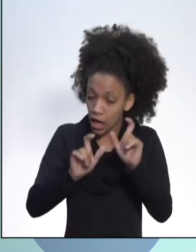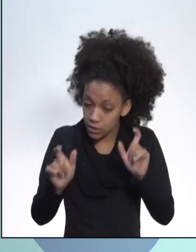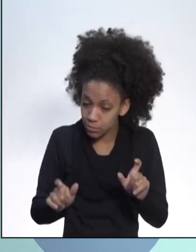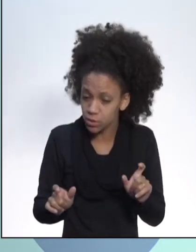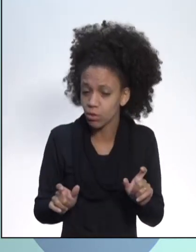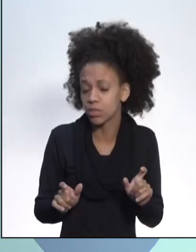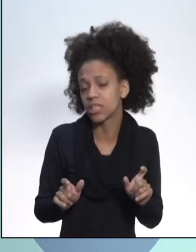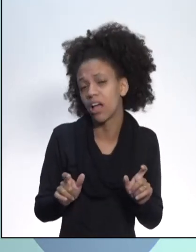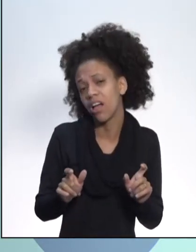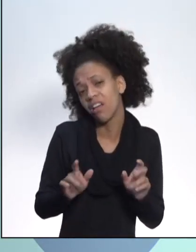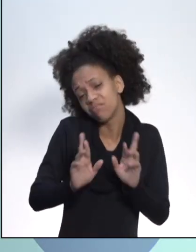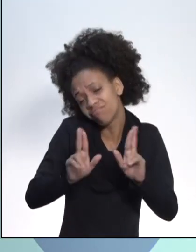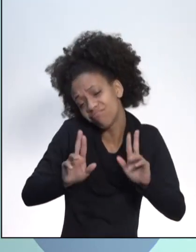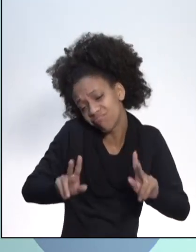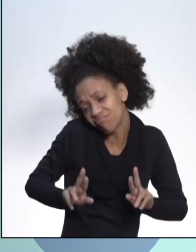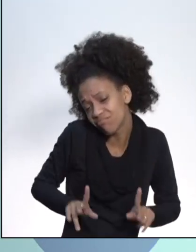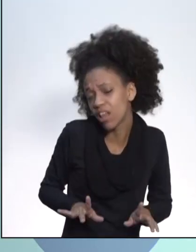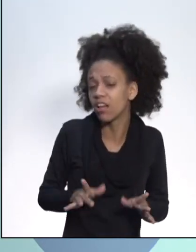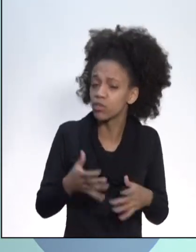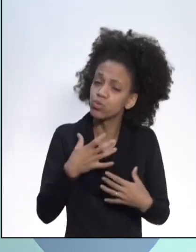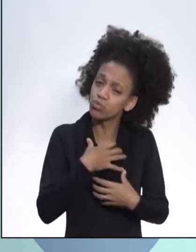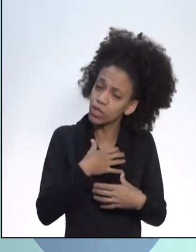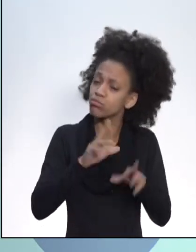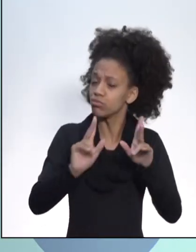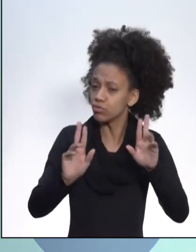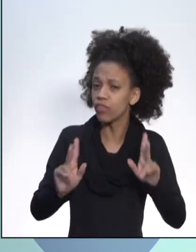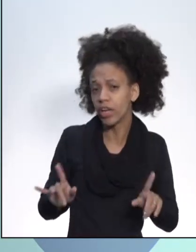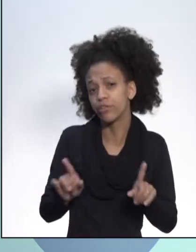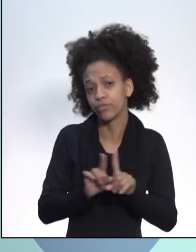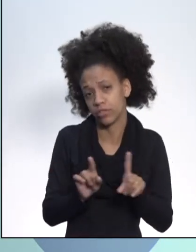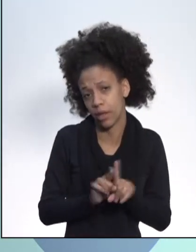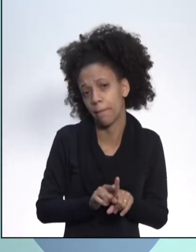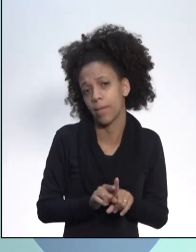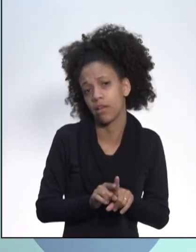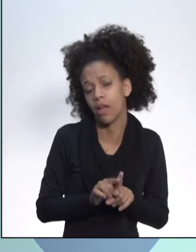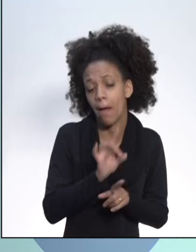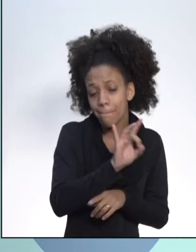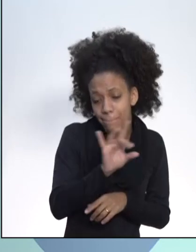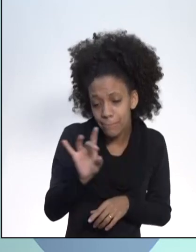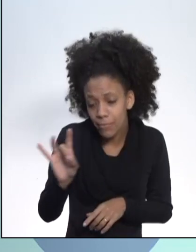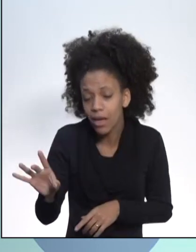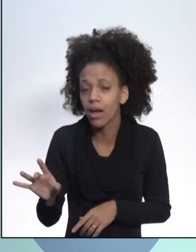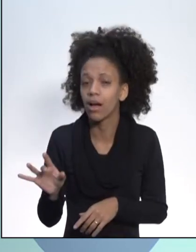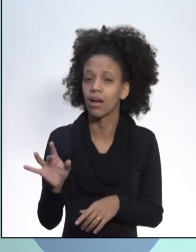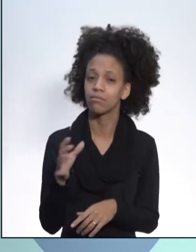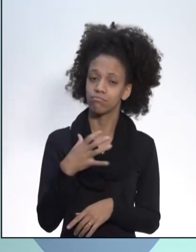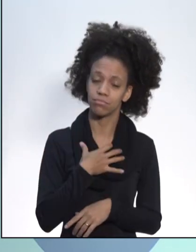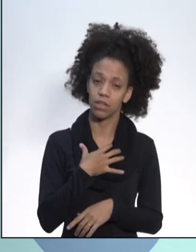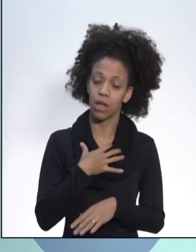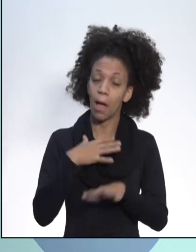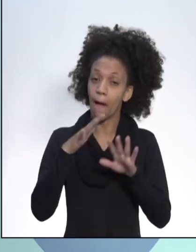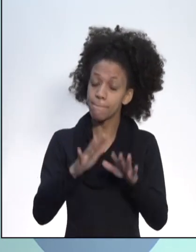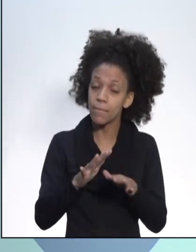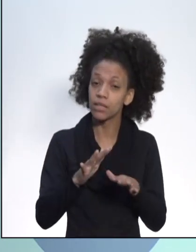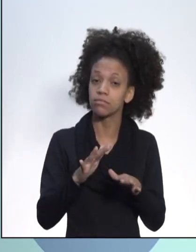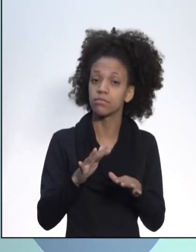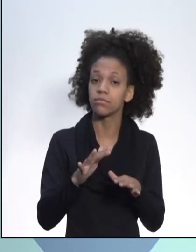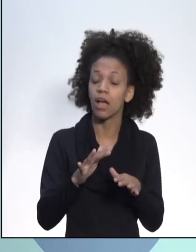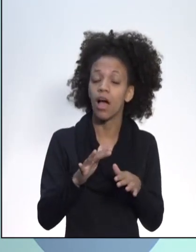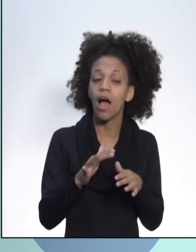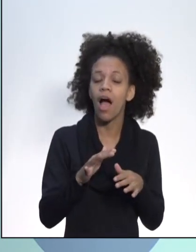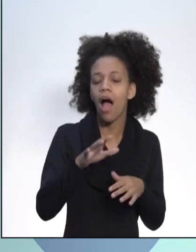diferentes e elas vão agir de forma diferente para cada situação. A empatia, você